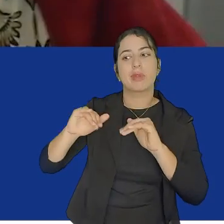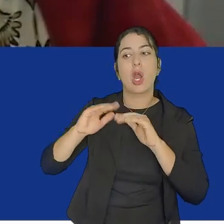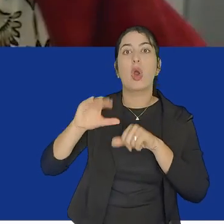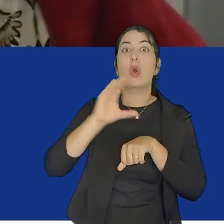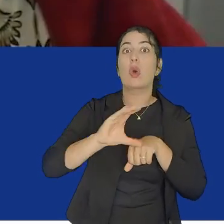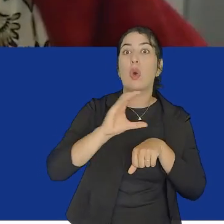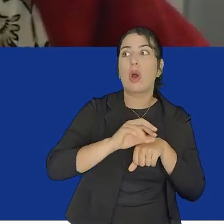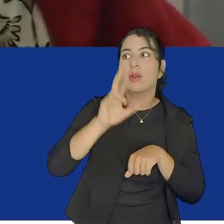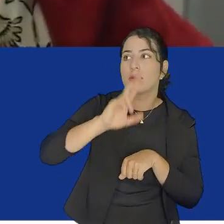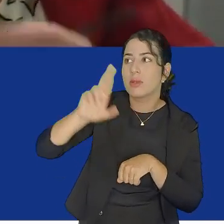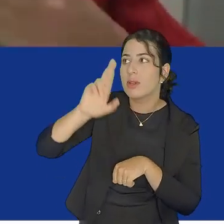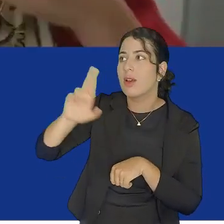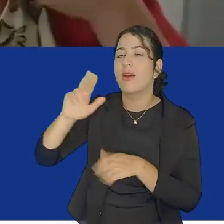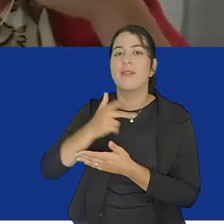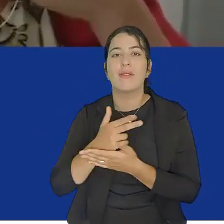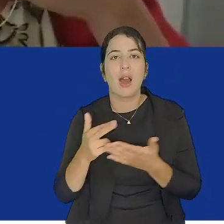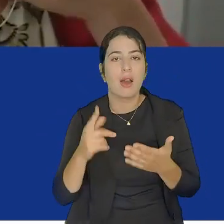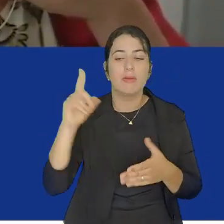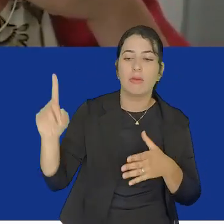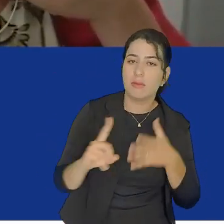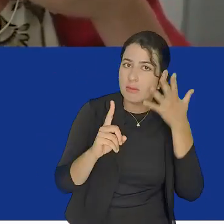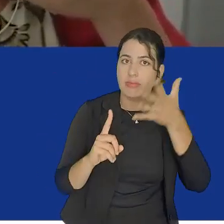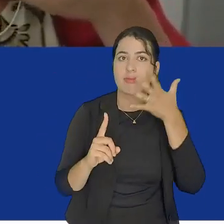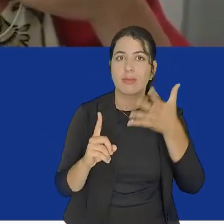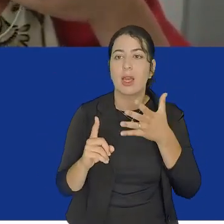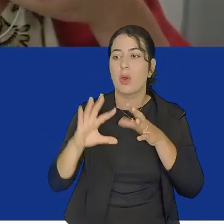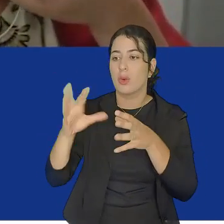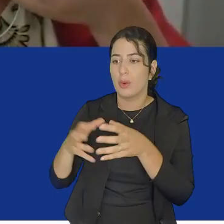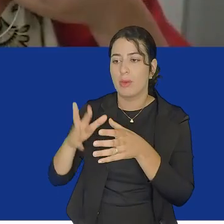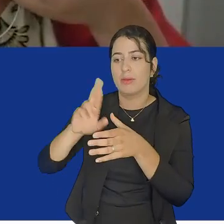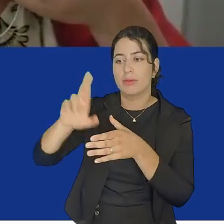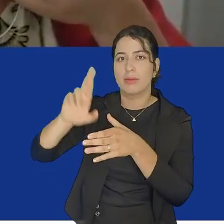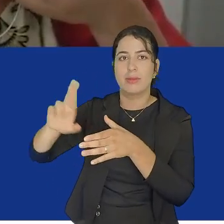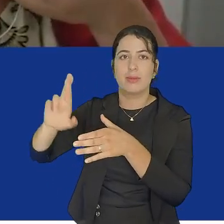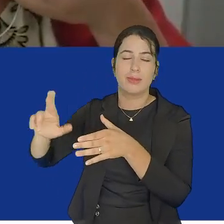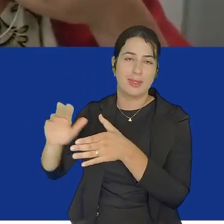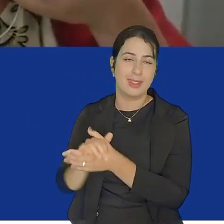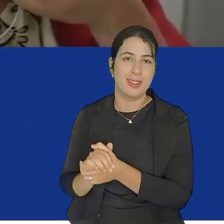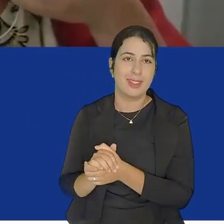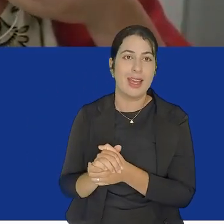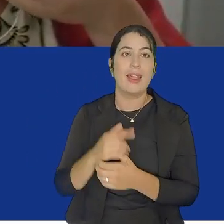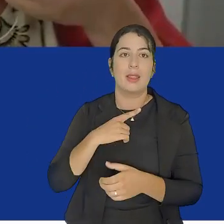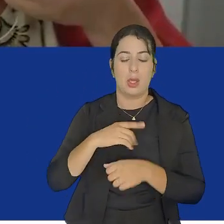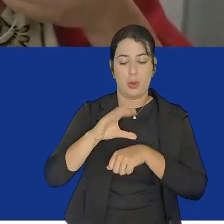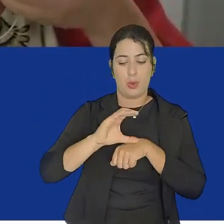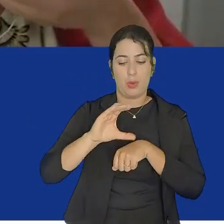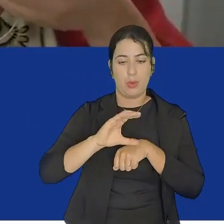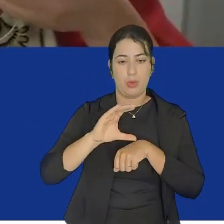de workshop para liderança, de palestra para liderança, e eu tenho um curso que se chama Cultura do